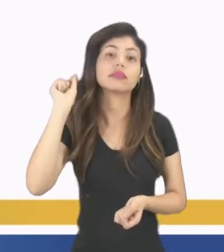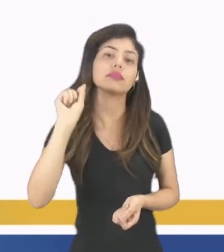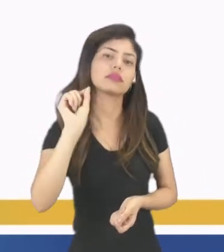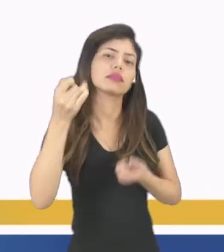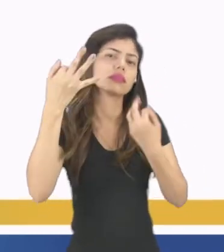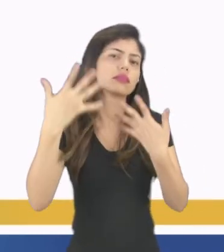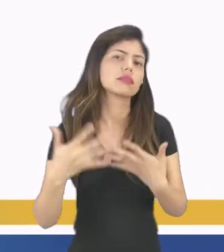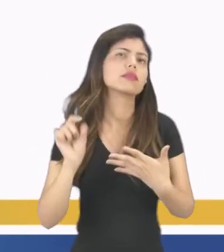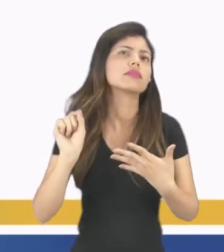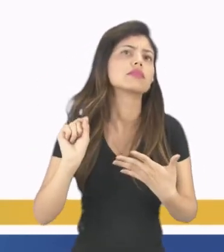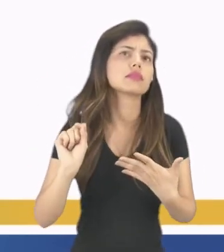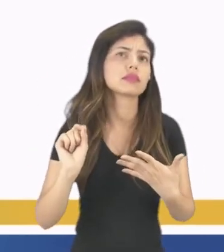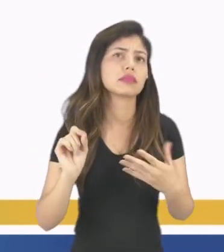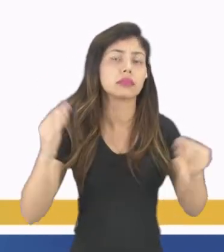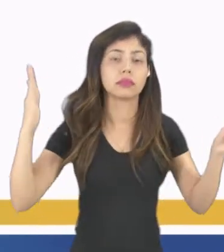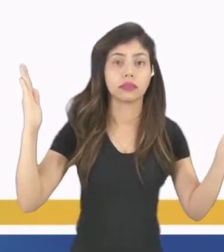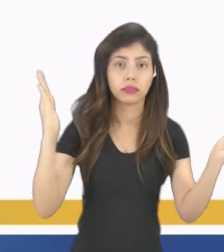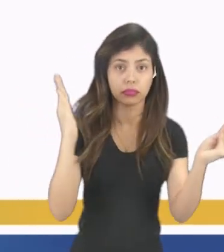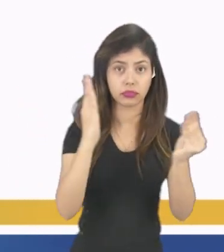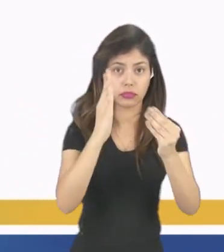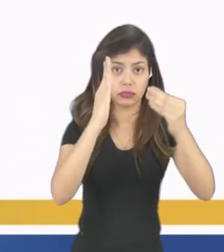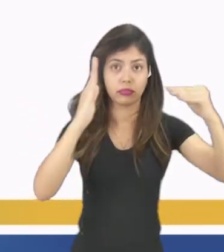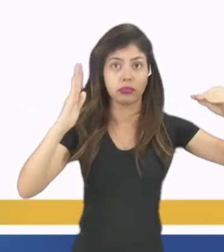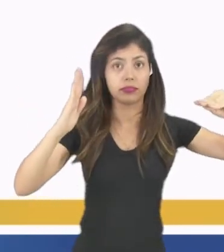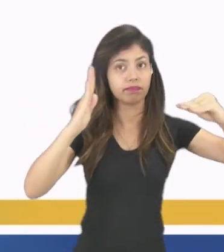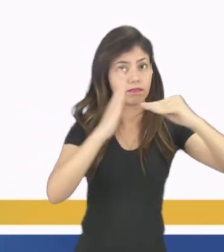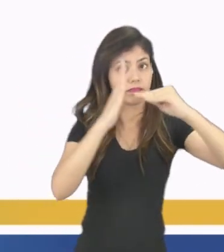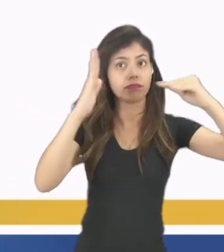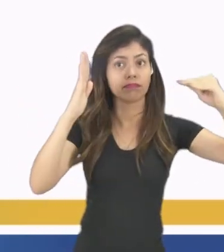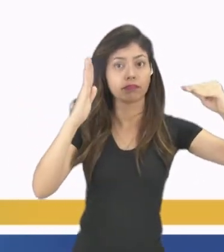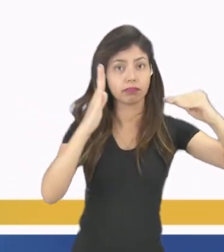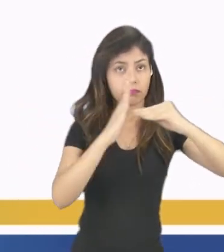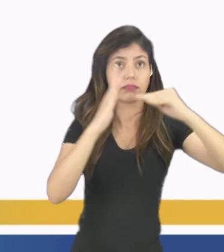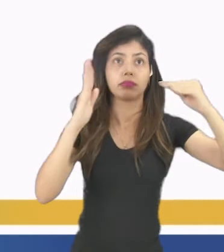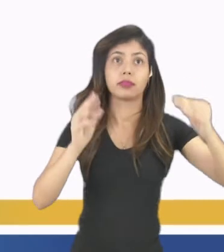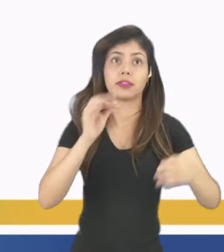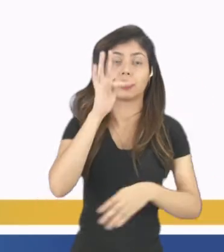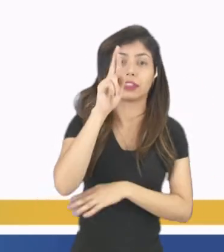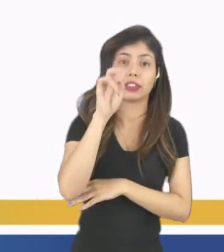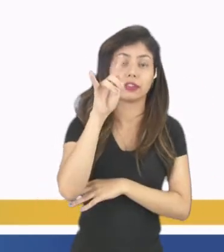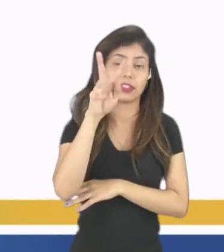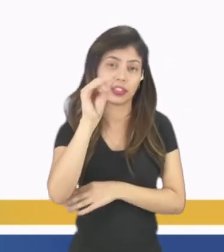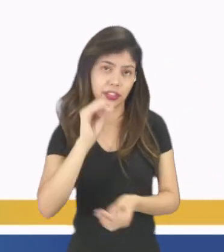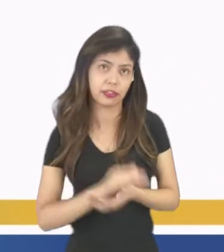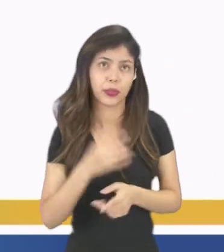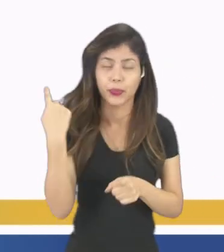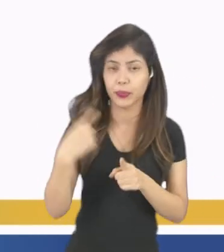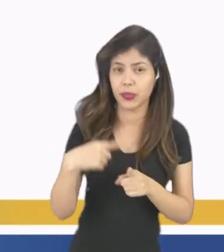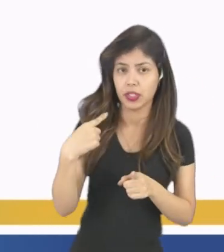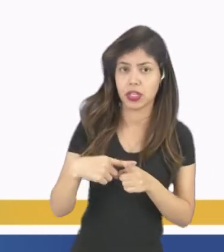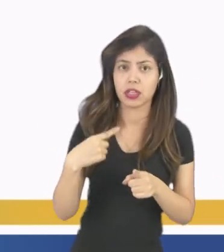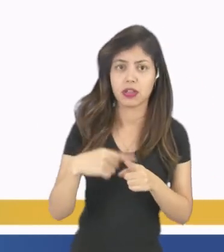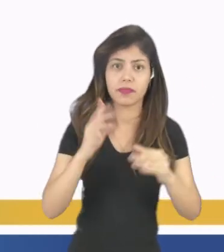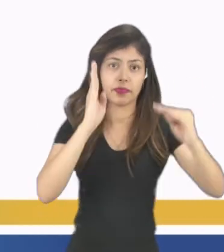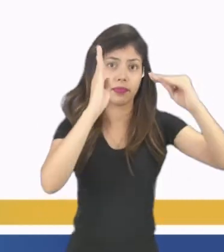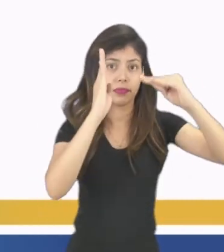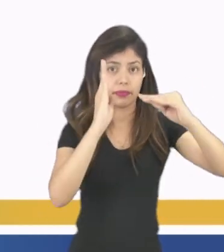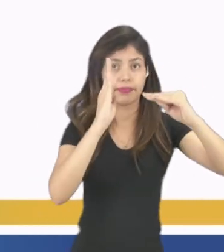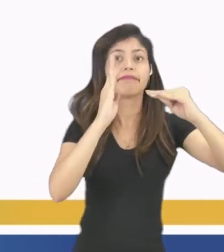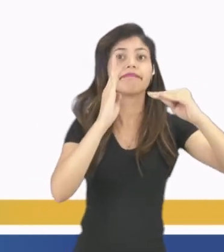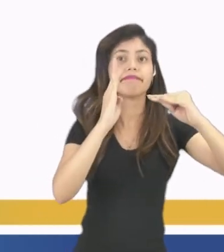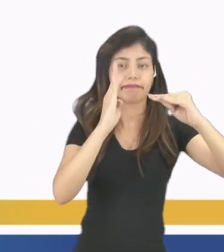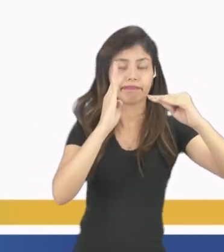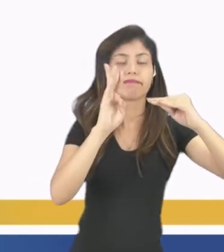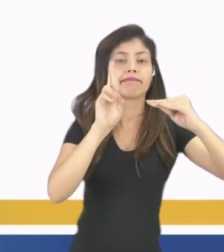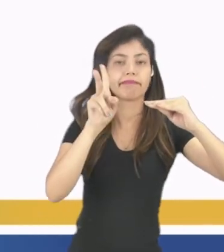aqui? Que essa colisão não é efetiva, pois a orientação delas